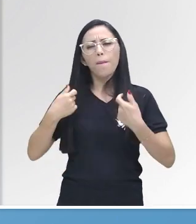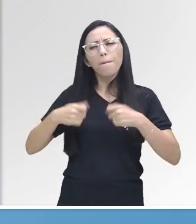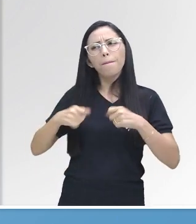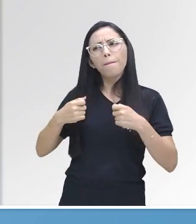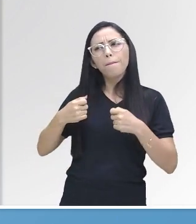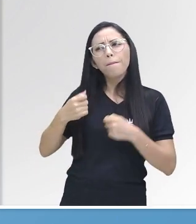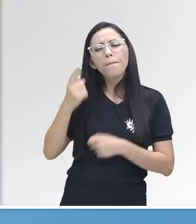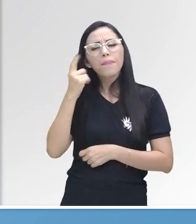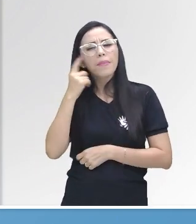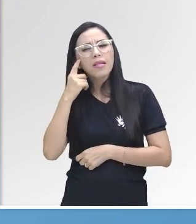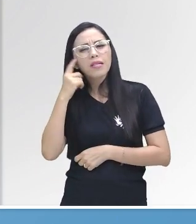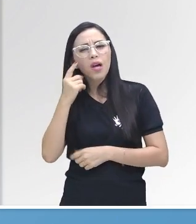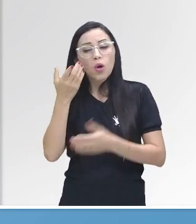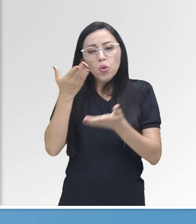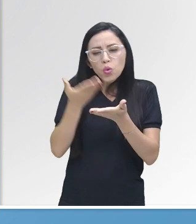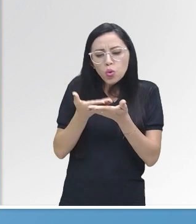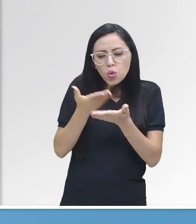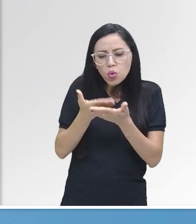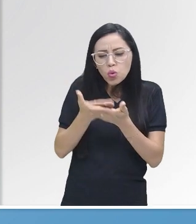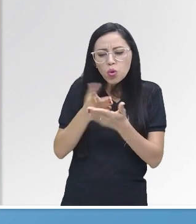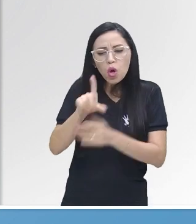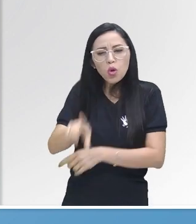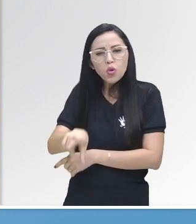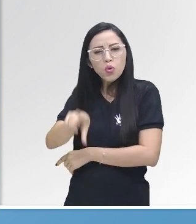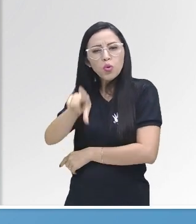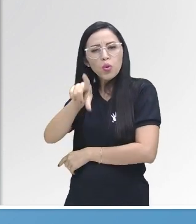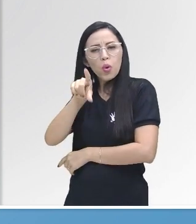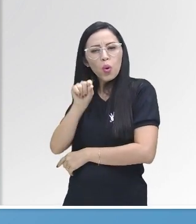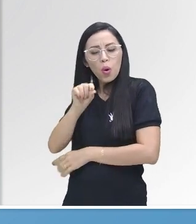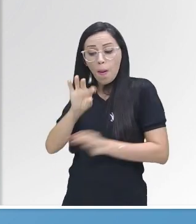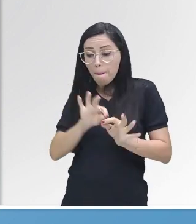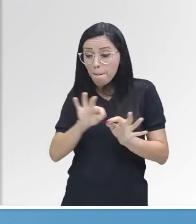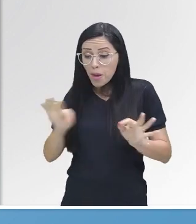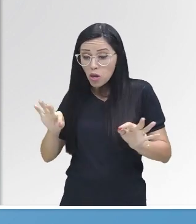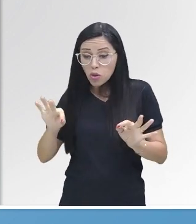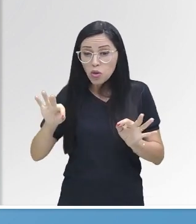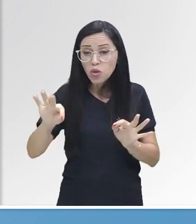essa medida padronizando essas medidas.